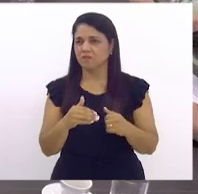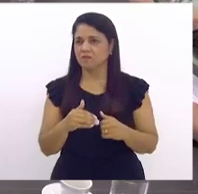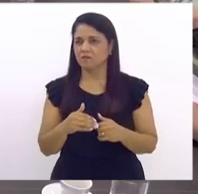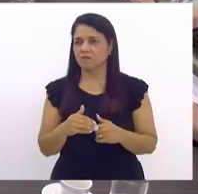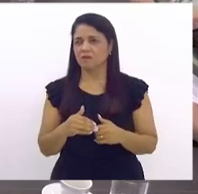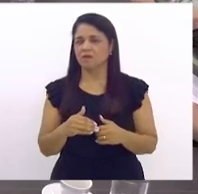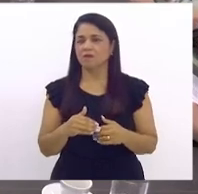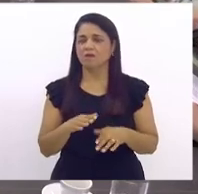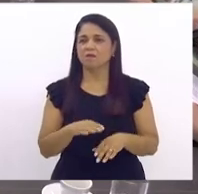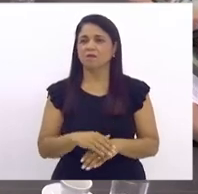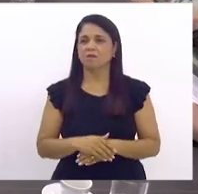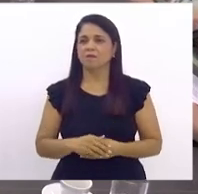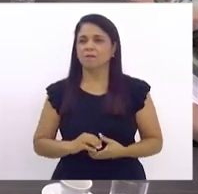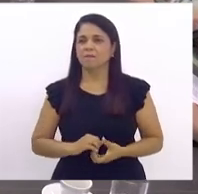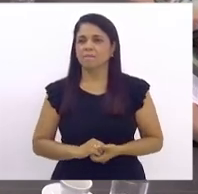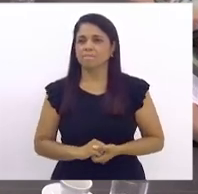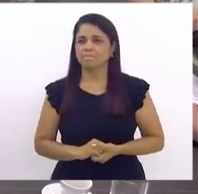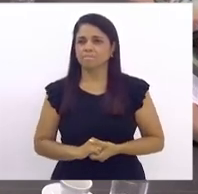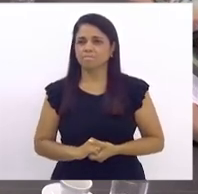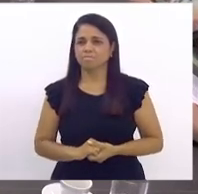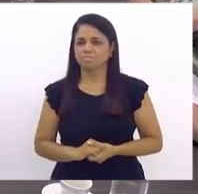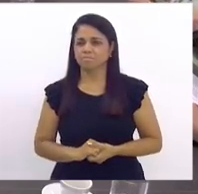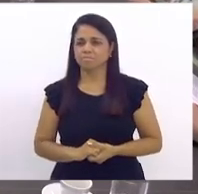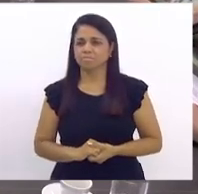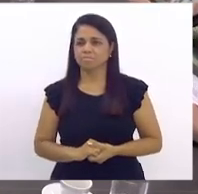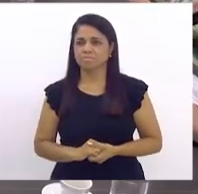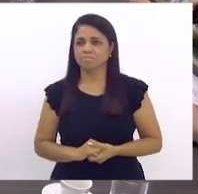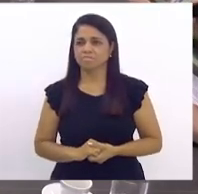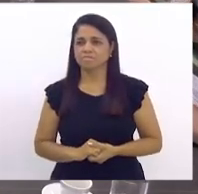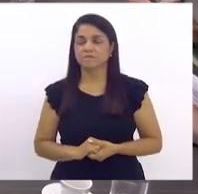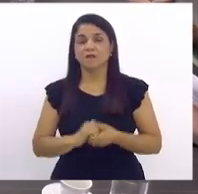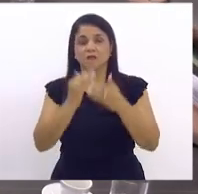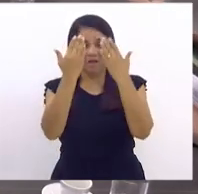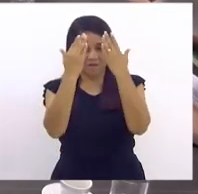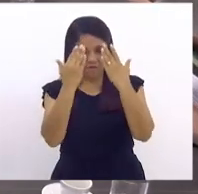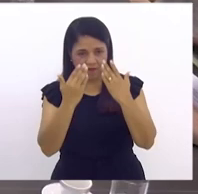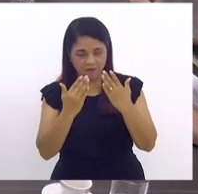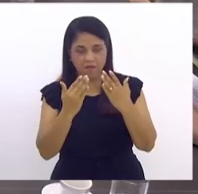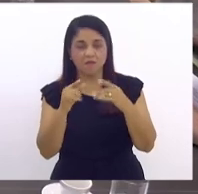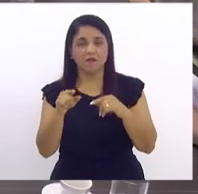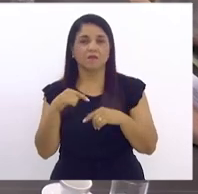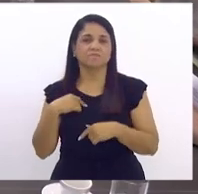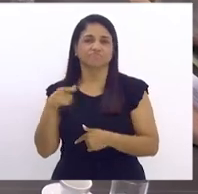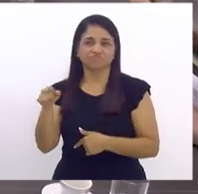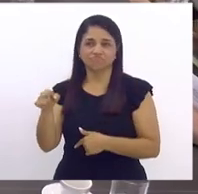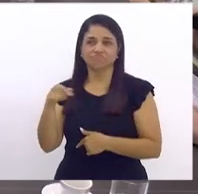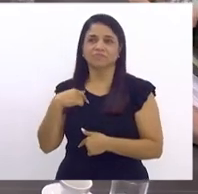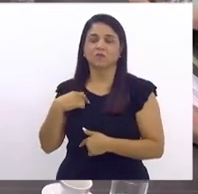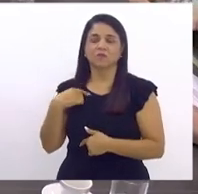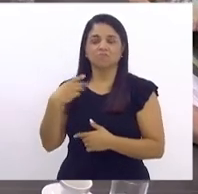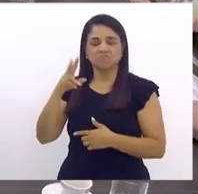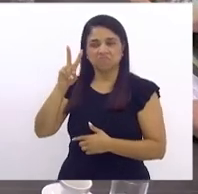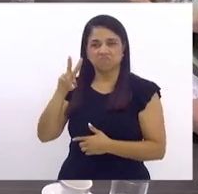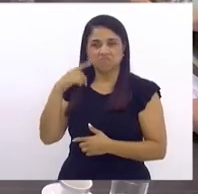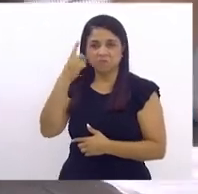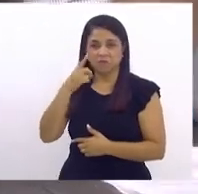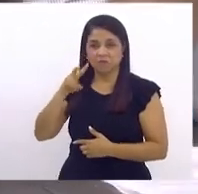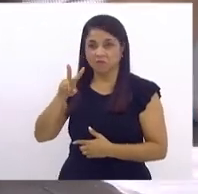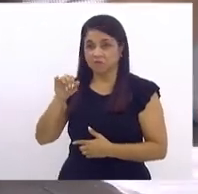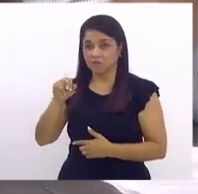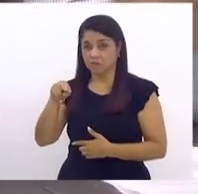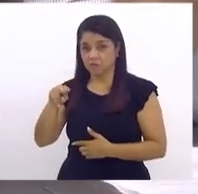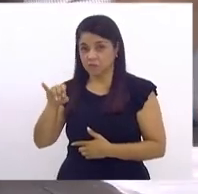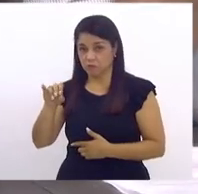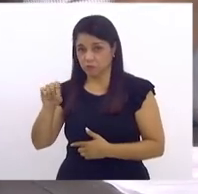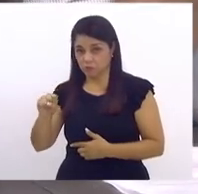ao deputado Carlos Mink. Queria, para variar apenas, elogiar o deputado Vinícius Cozolino e